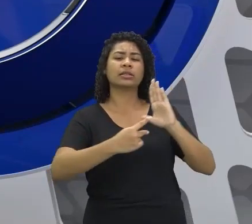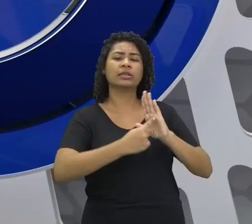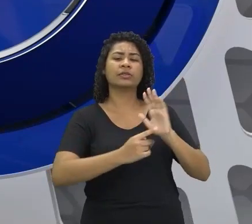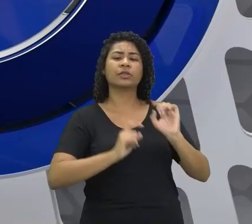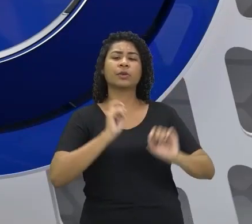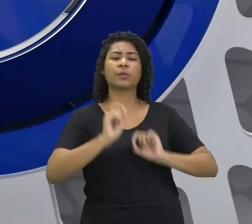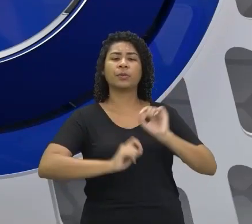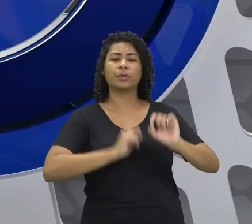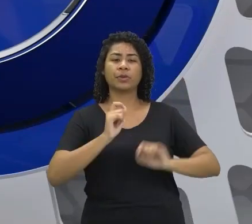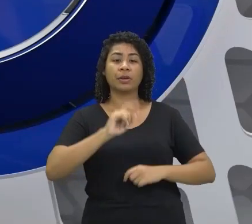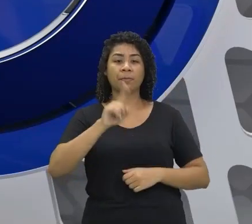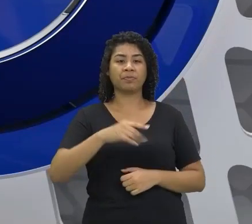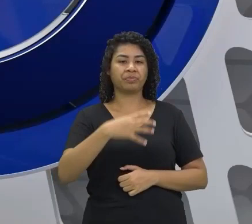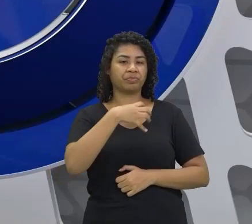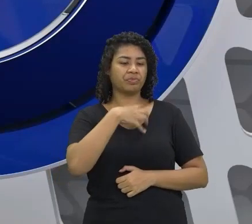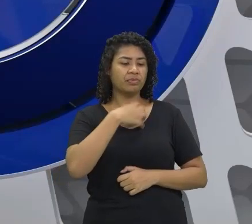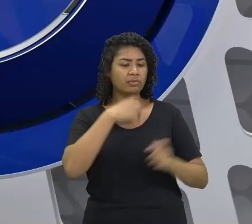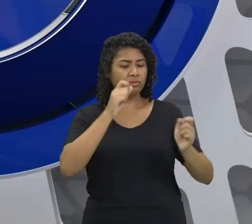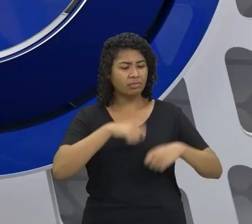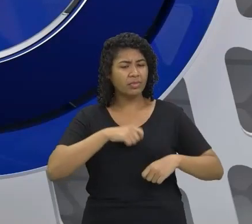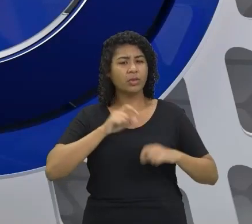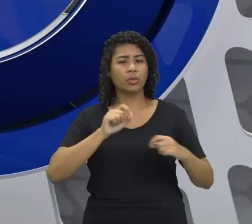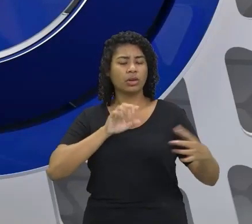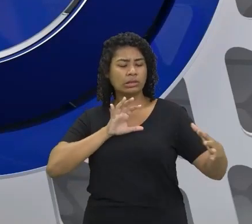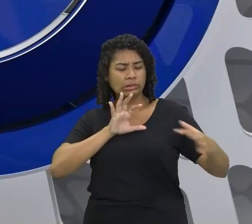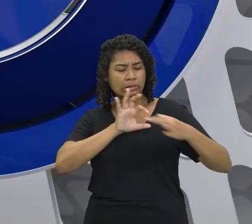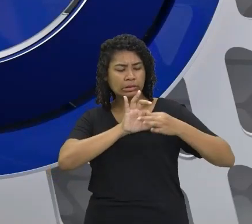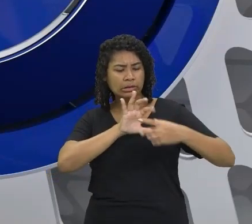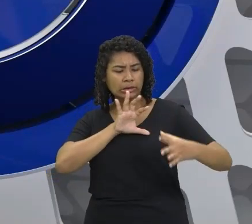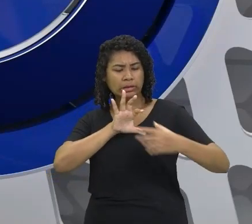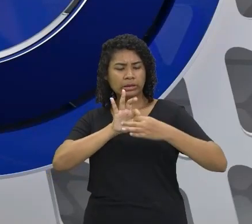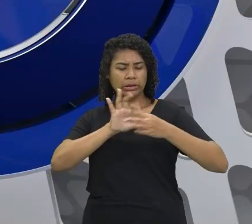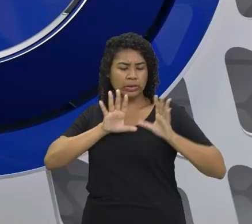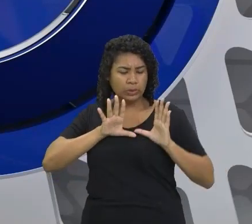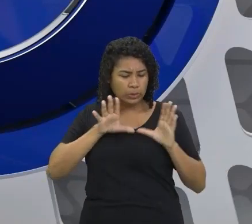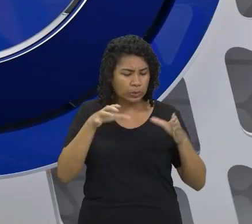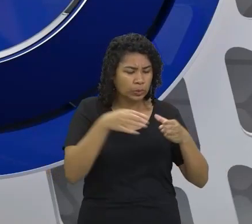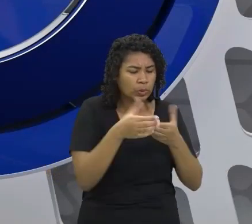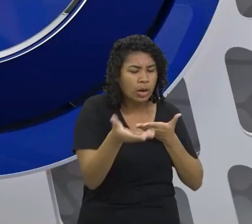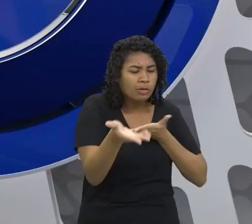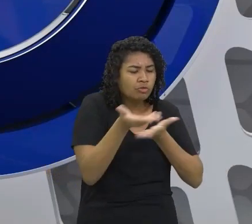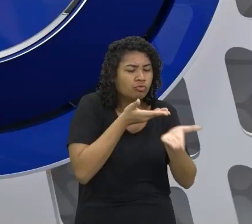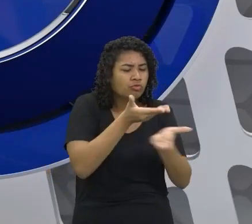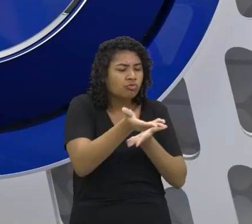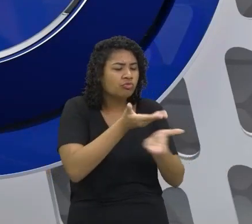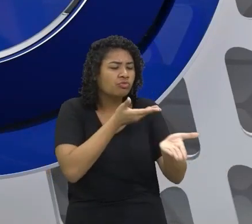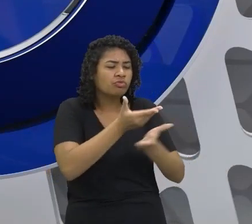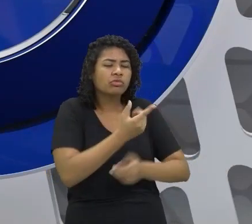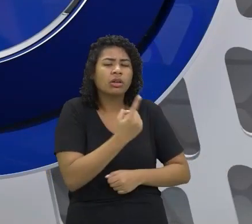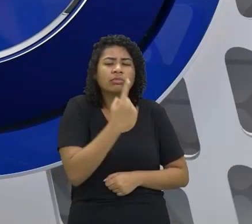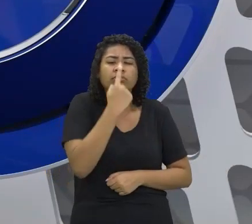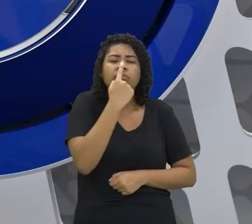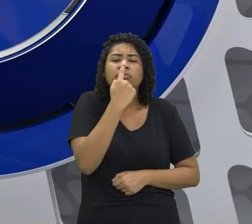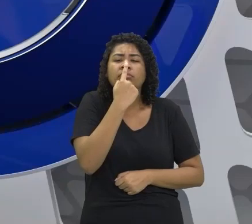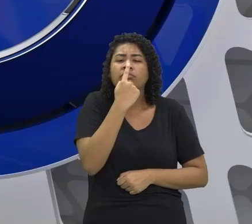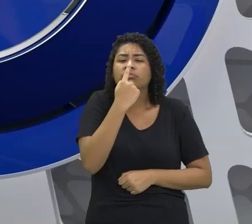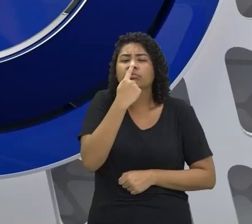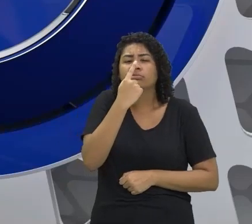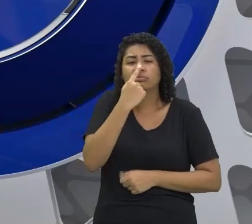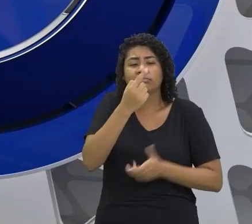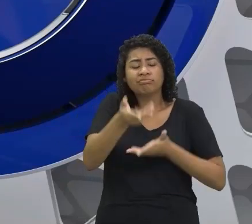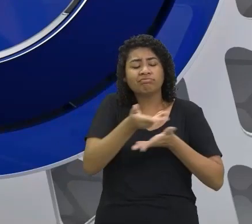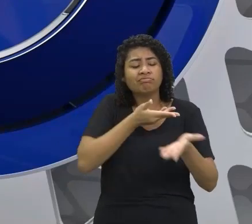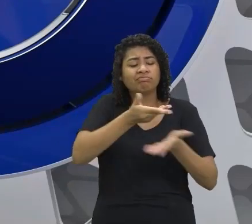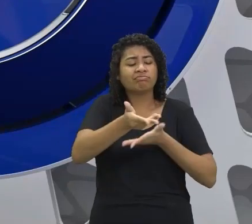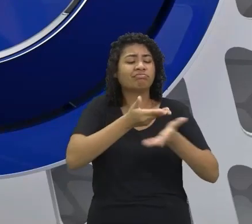forma como qual as pessoas vão linkar relações, vão se aproximar,